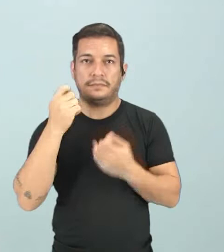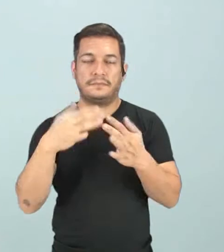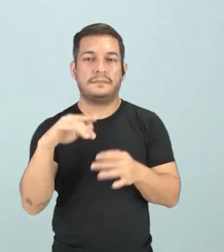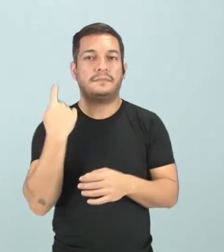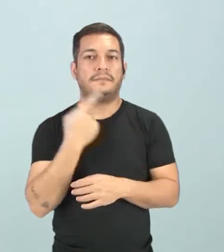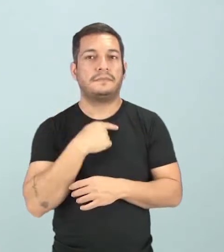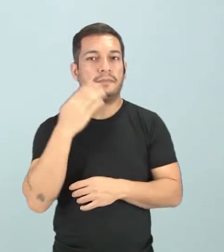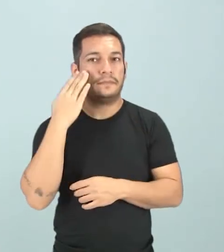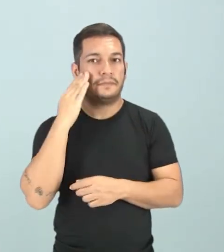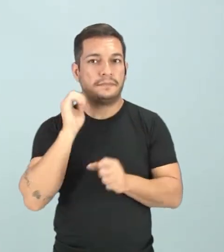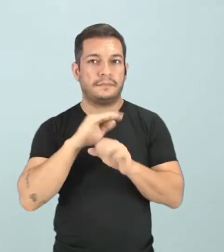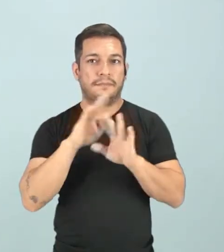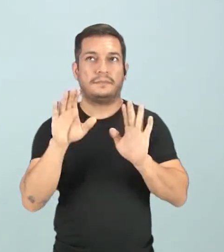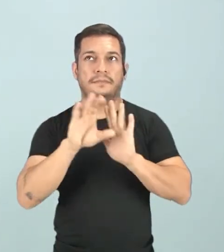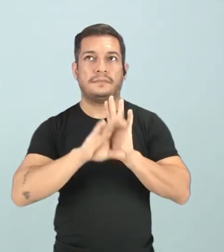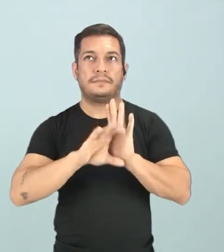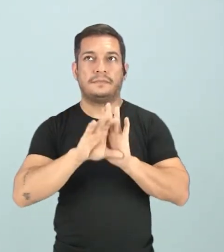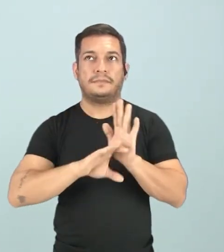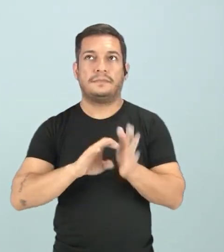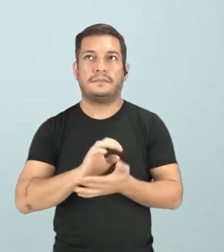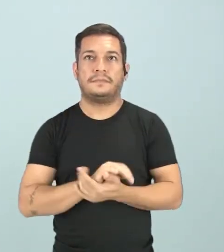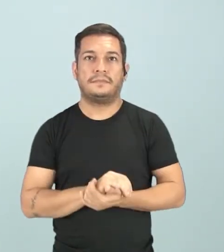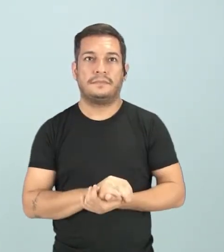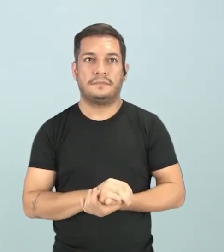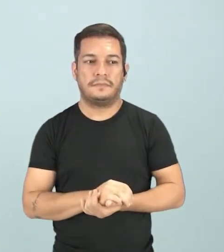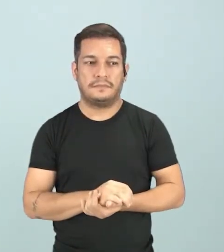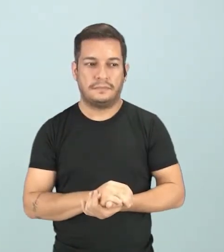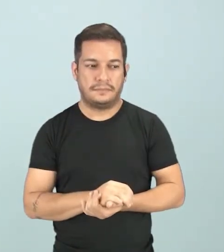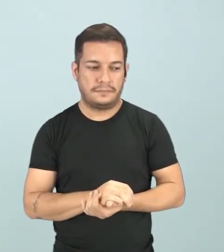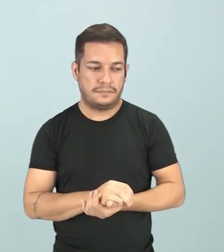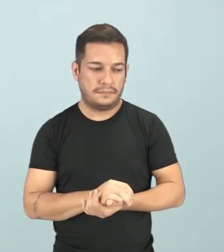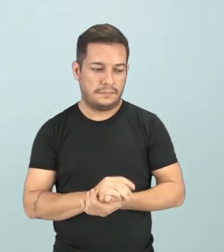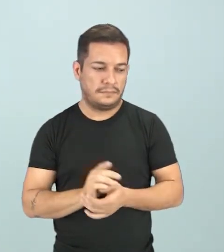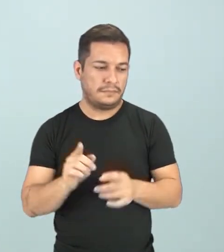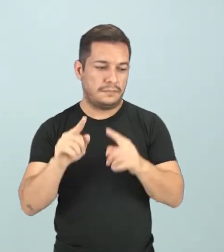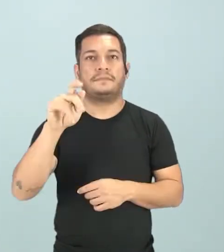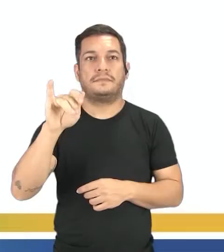um procedimento maior nessa figura geométrica.